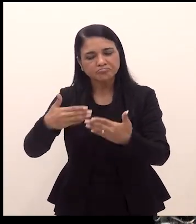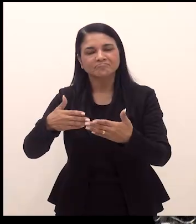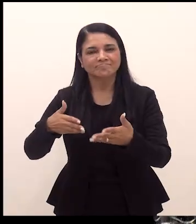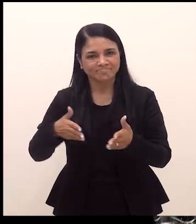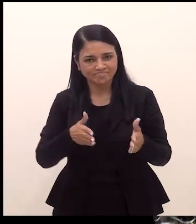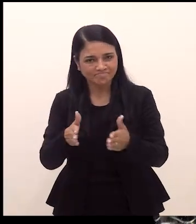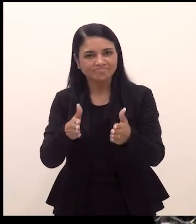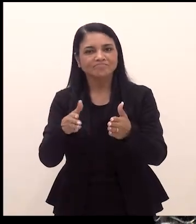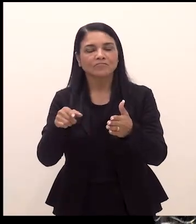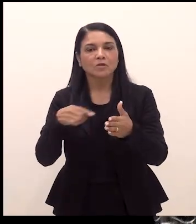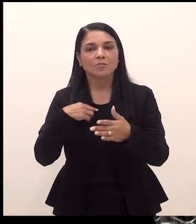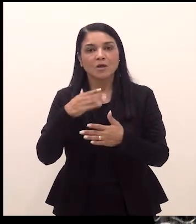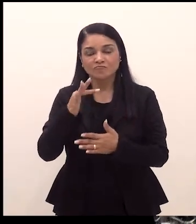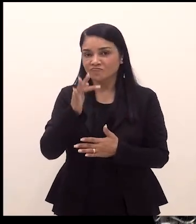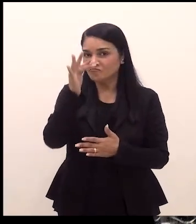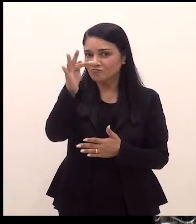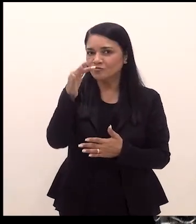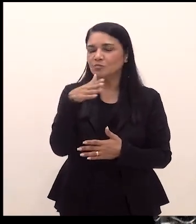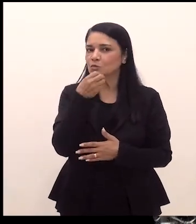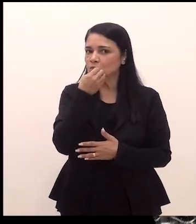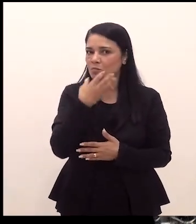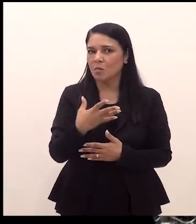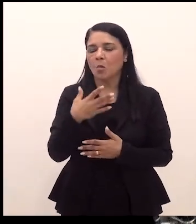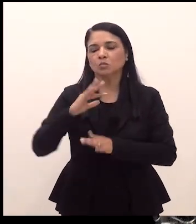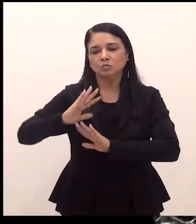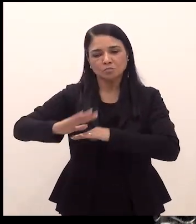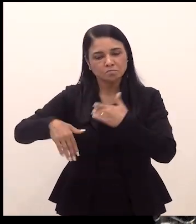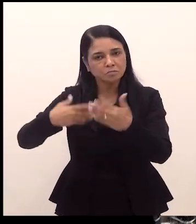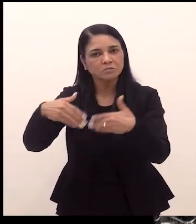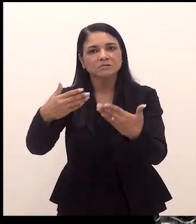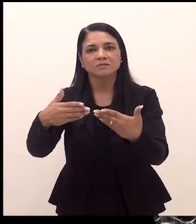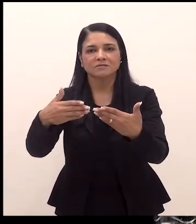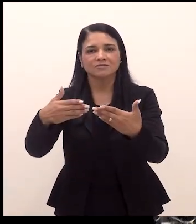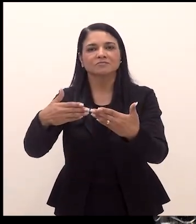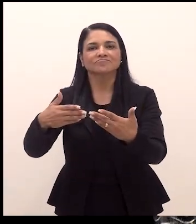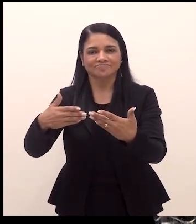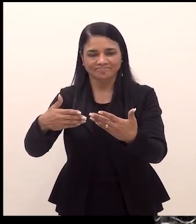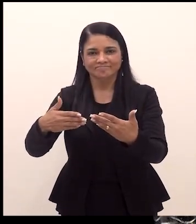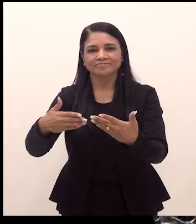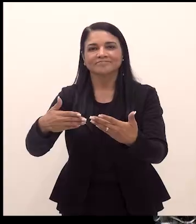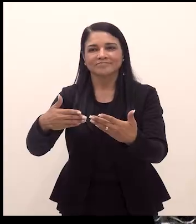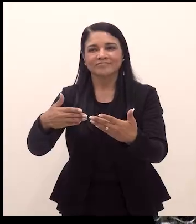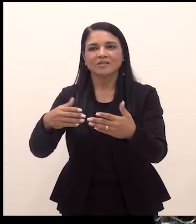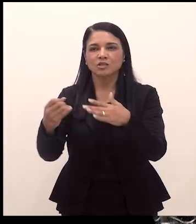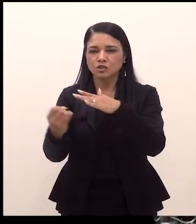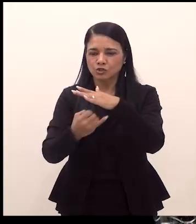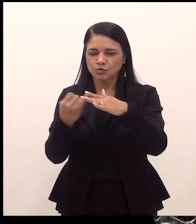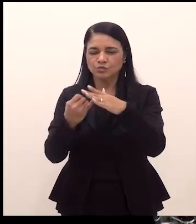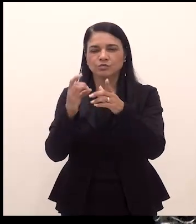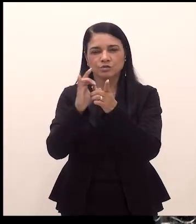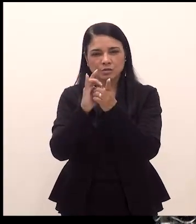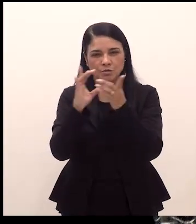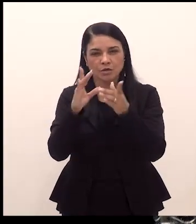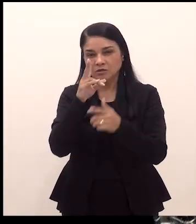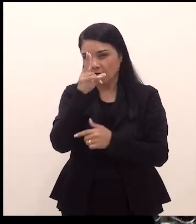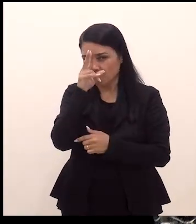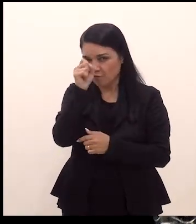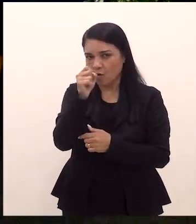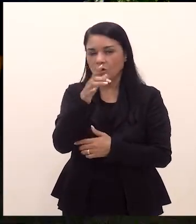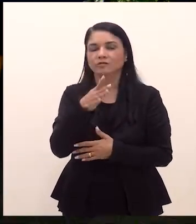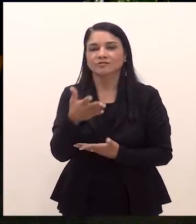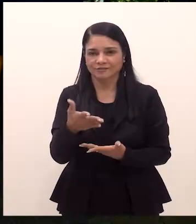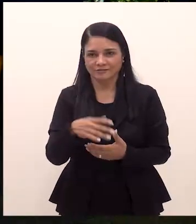que ainda tem um longo caminho a percorrer, mas eu vejo um horizonte muito bom, assim, de um processo em que ele vai construir